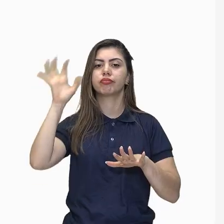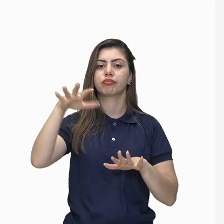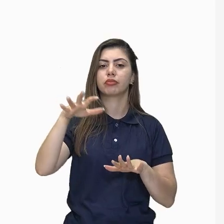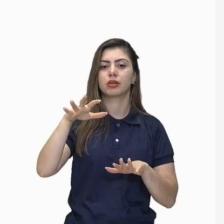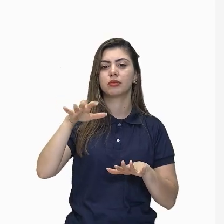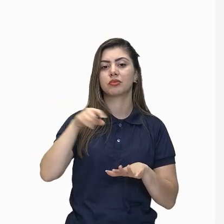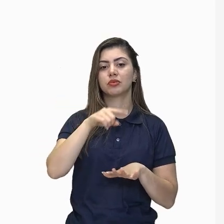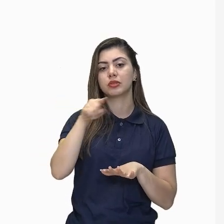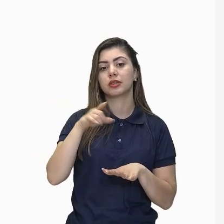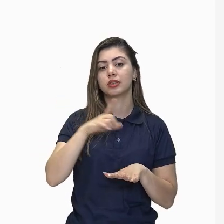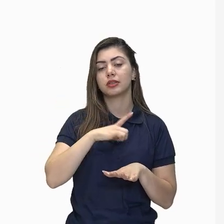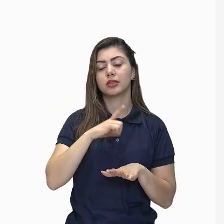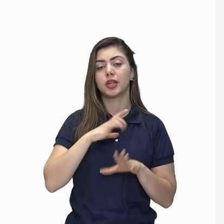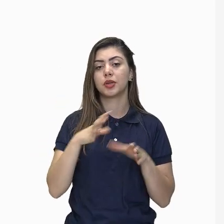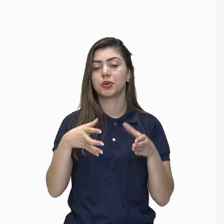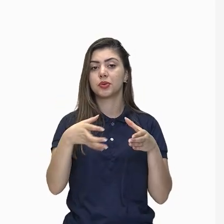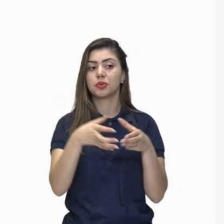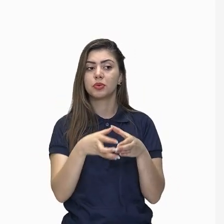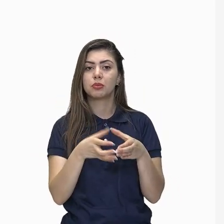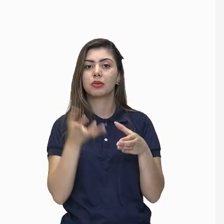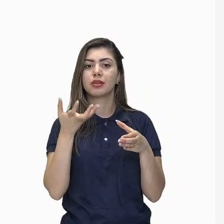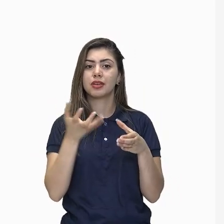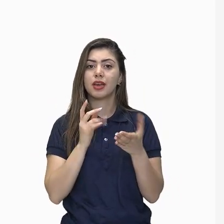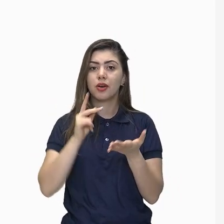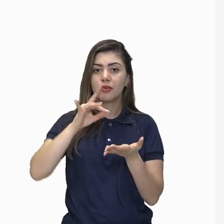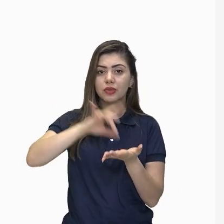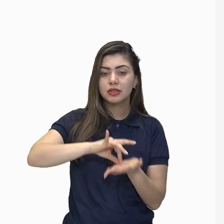quer oficializar ele, você